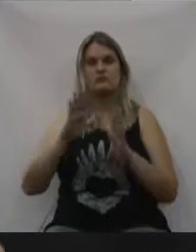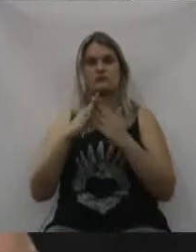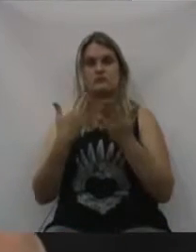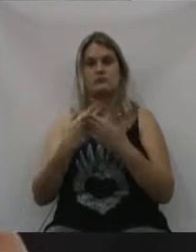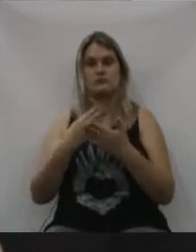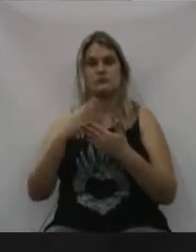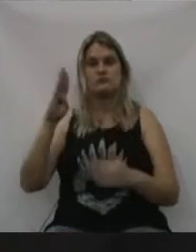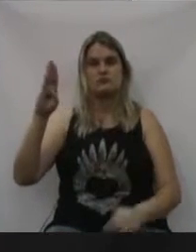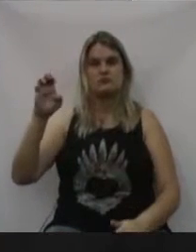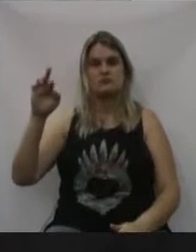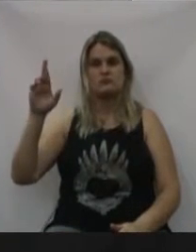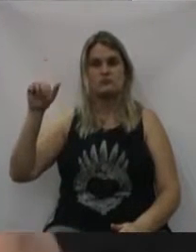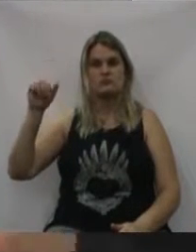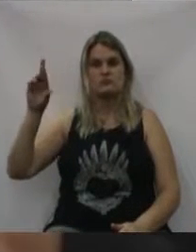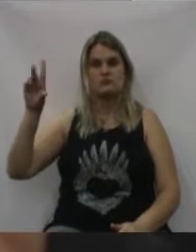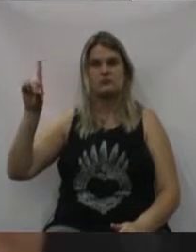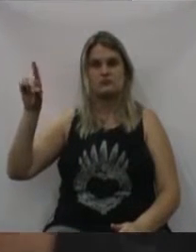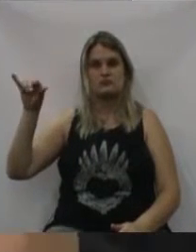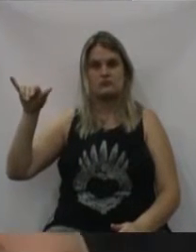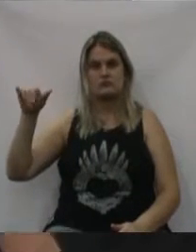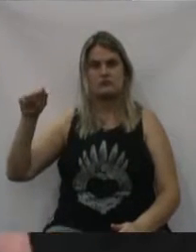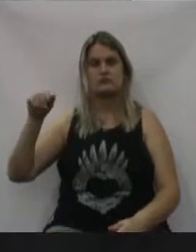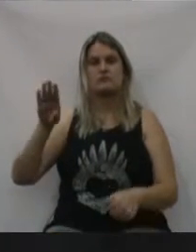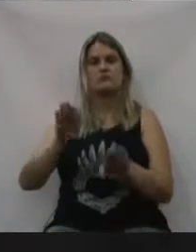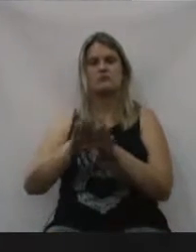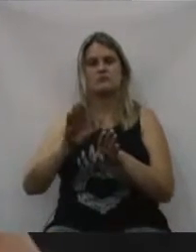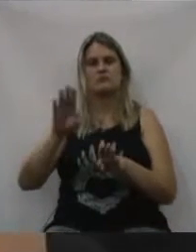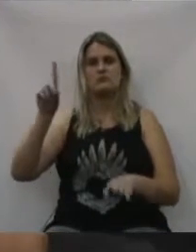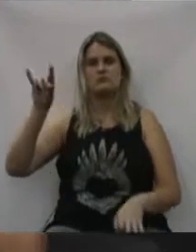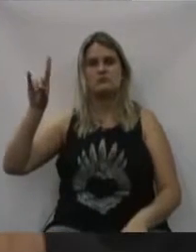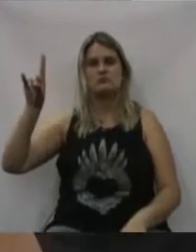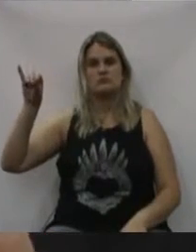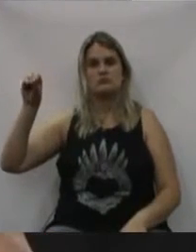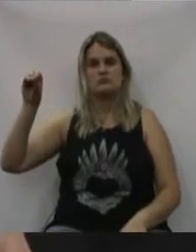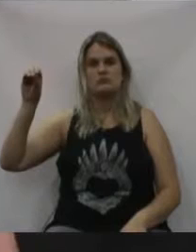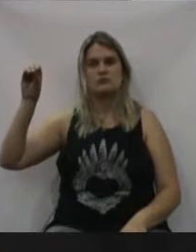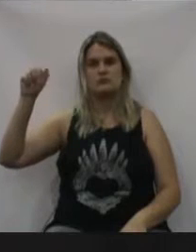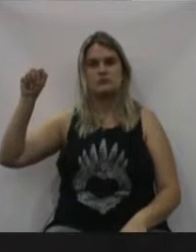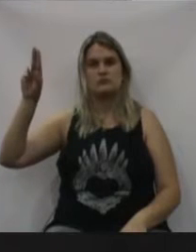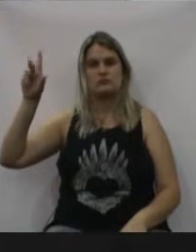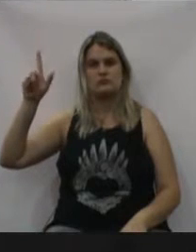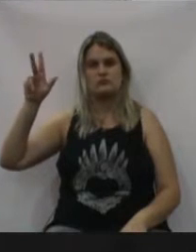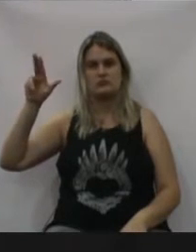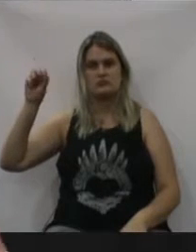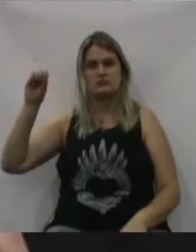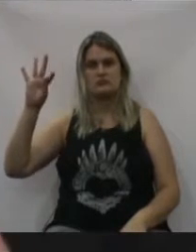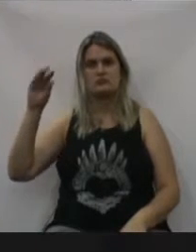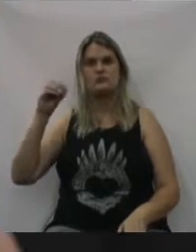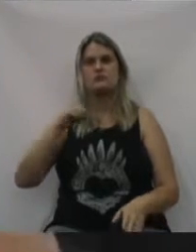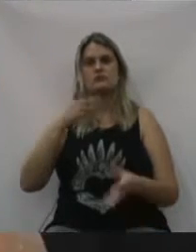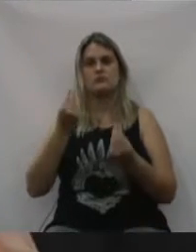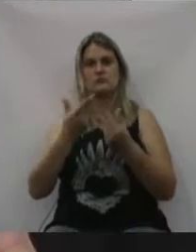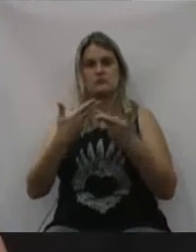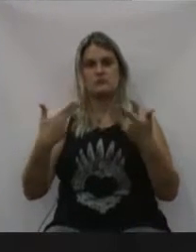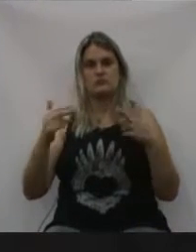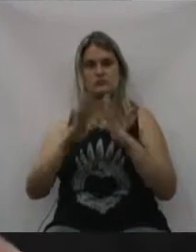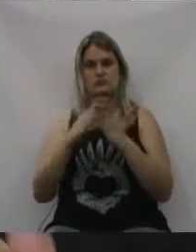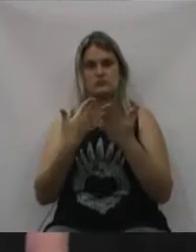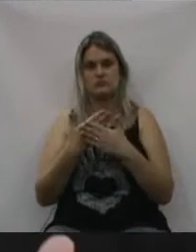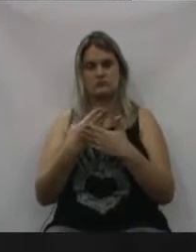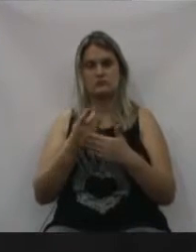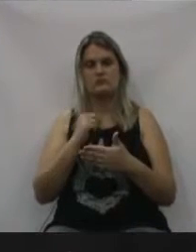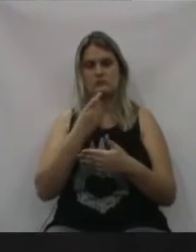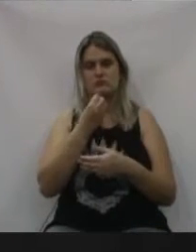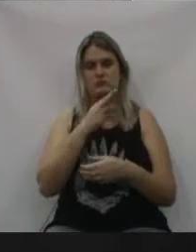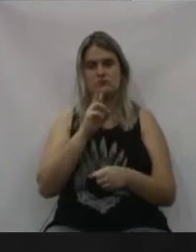o Bernardina ali na região sul o didio Augusto eh e outras escolas ali da que que contemplam a região sul